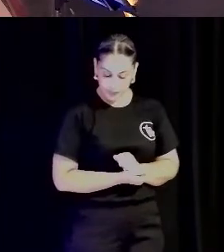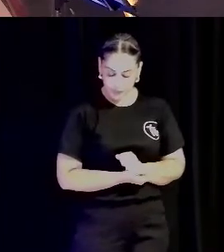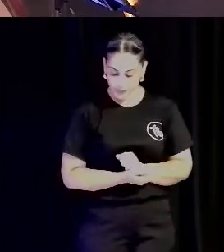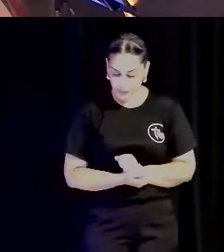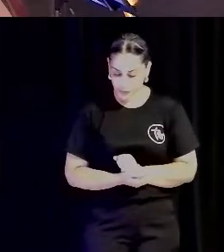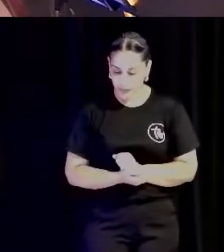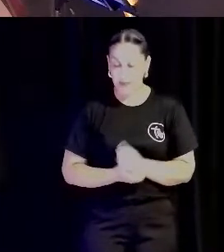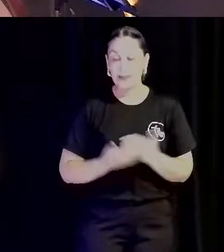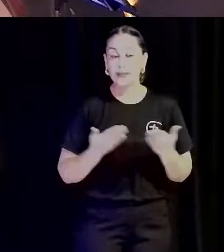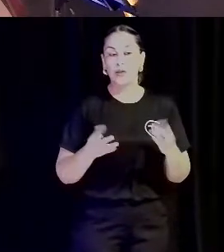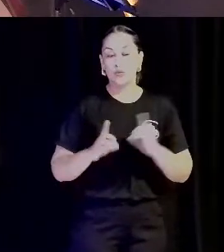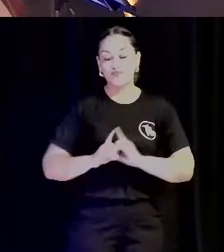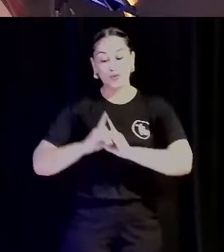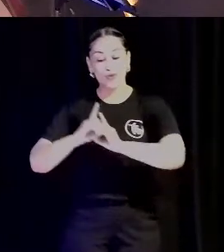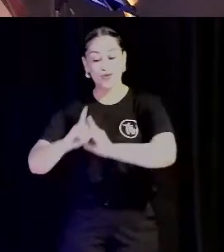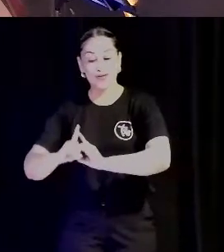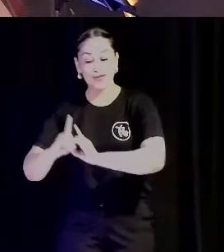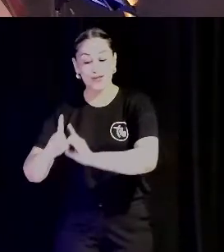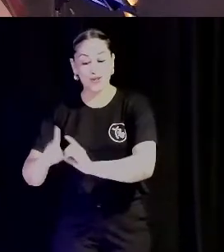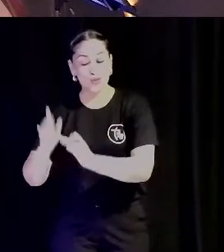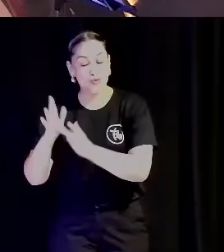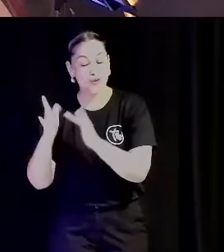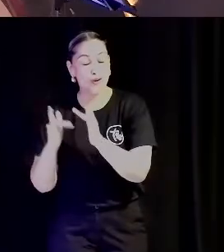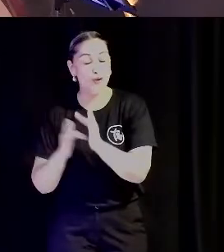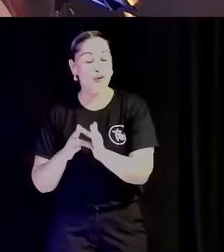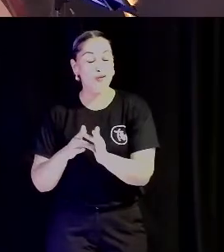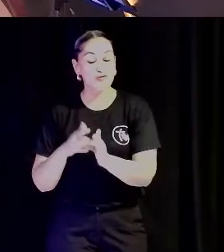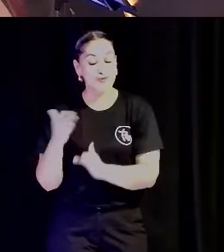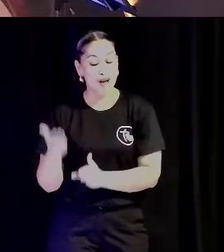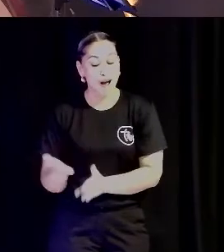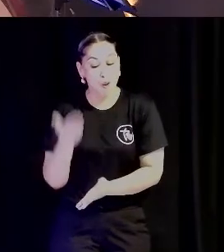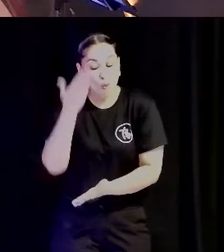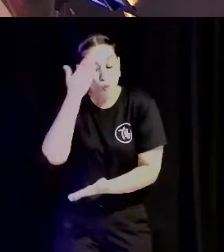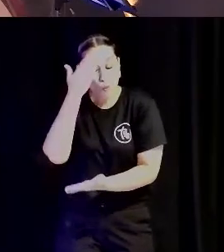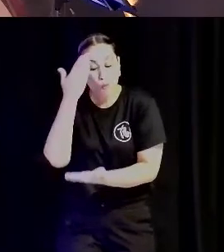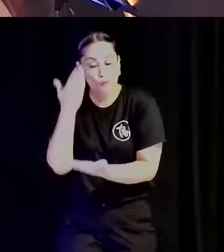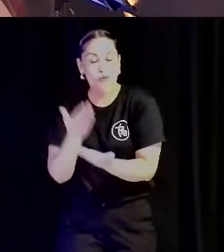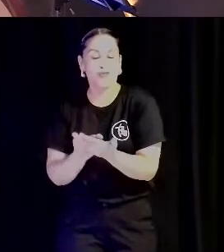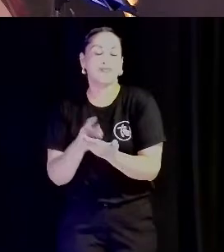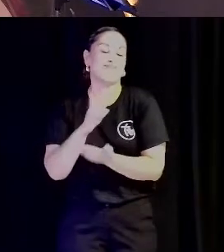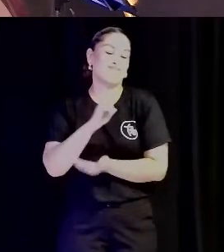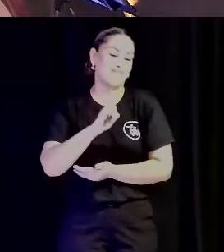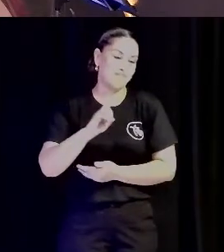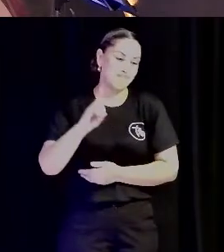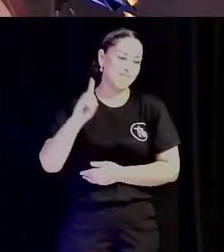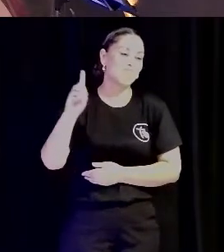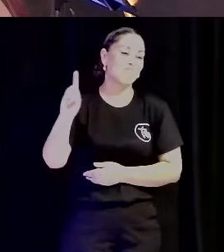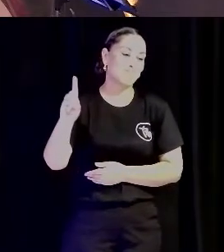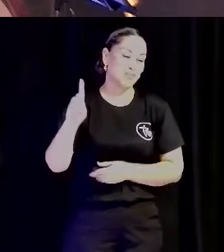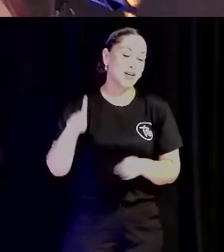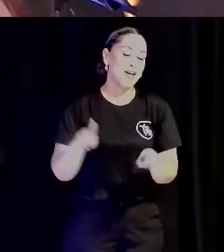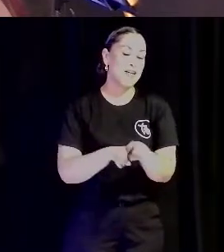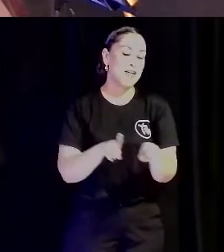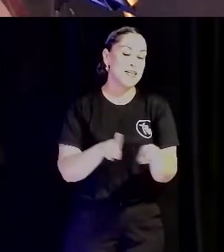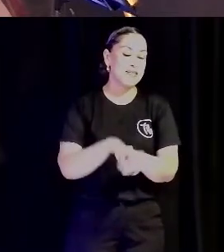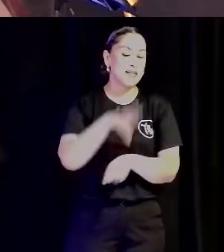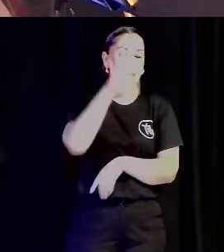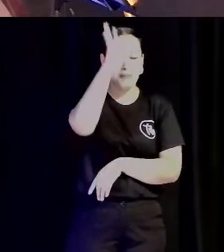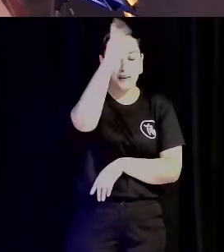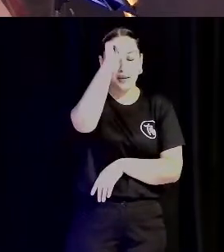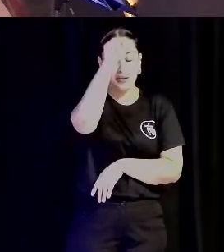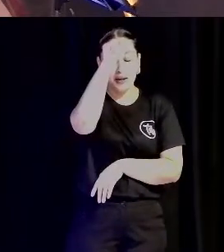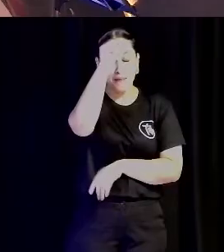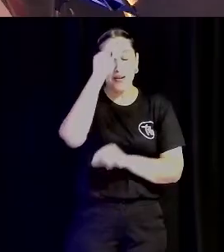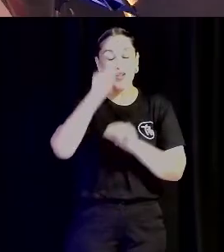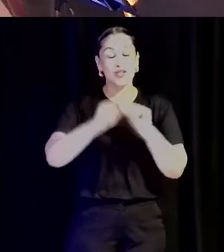O discípulo de Jesus confia em Deus. O discípulo de Jesus aprende a